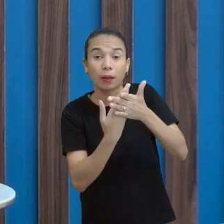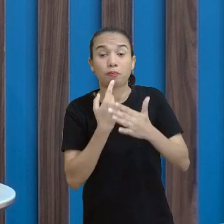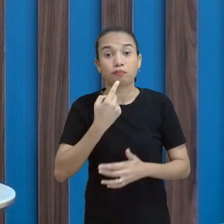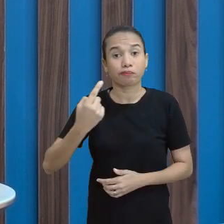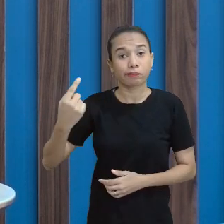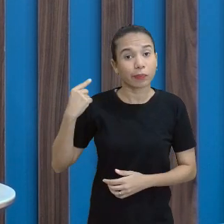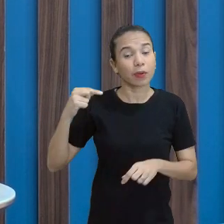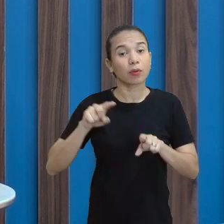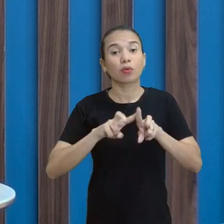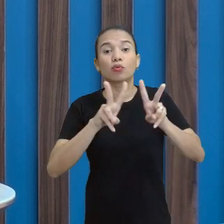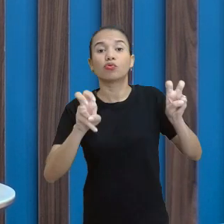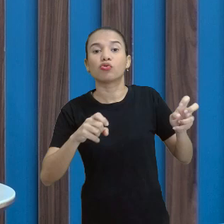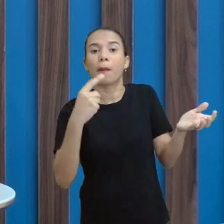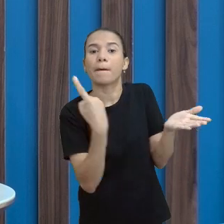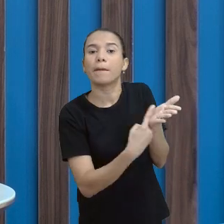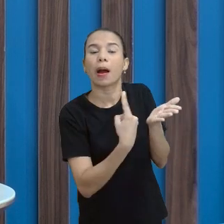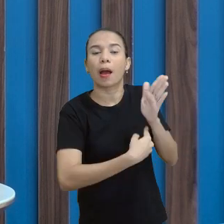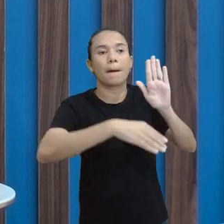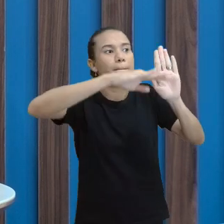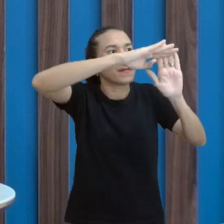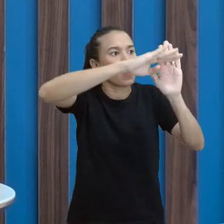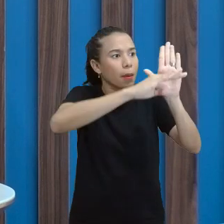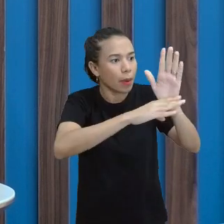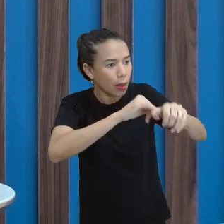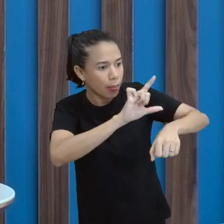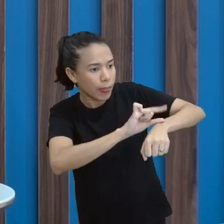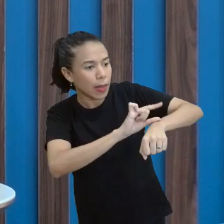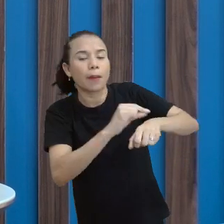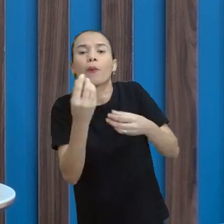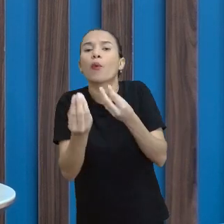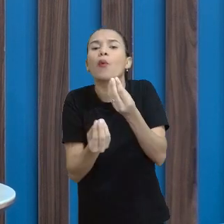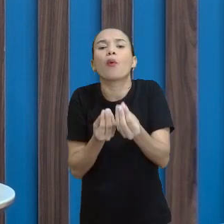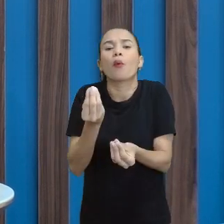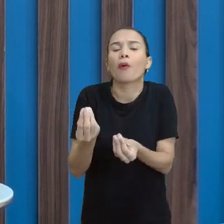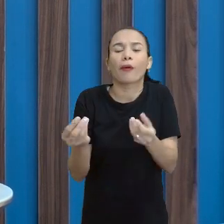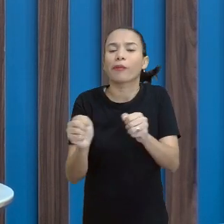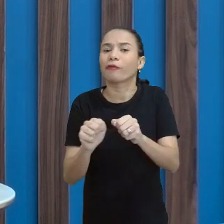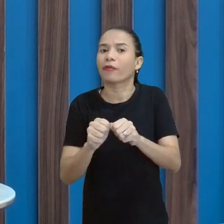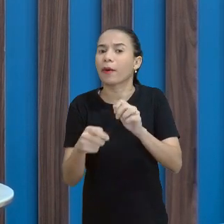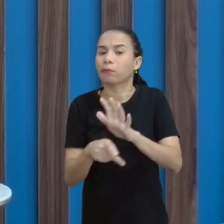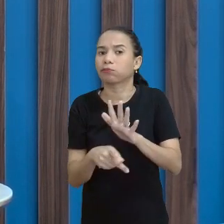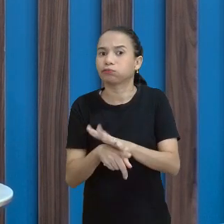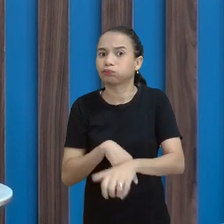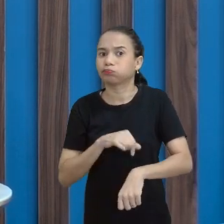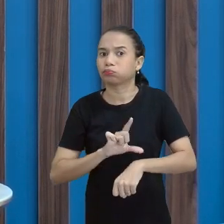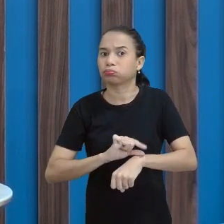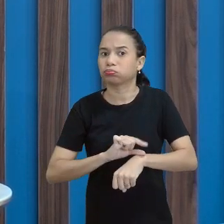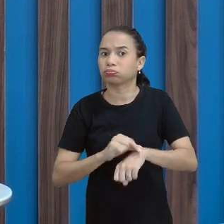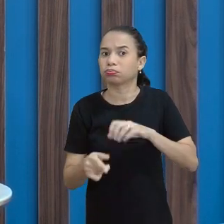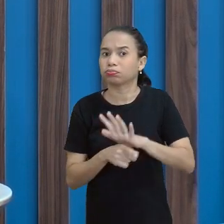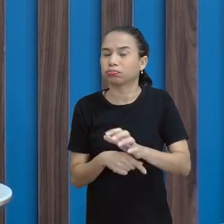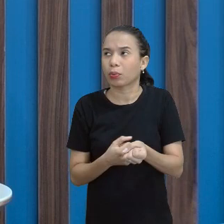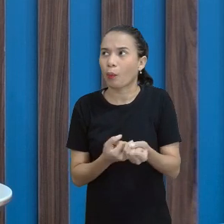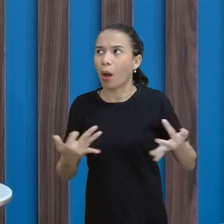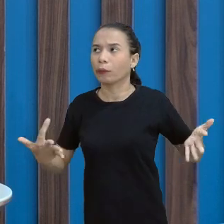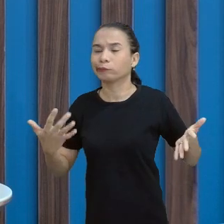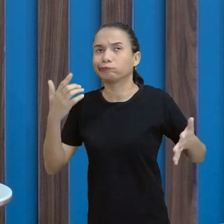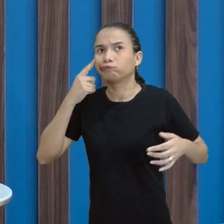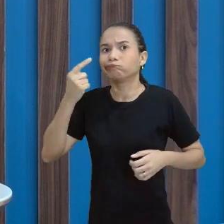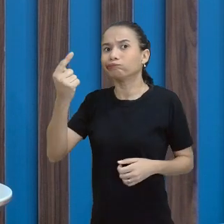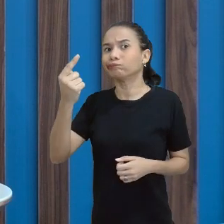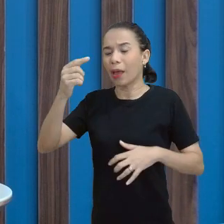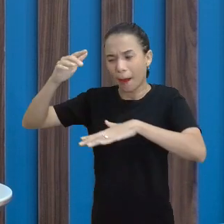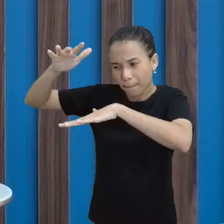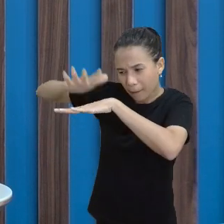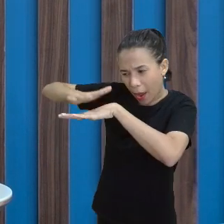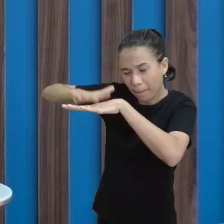respeito de marca, tem a parte do tempo completo que a gente fala sobre isso, De tempo, de medida de comprimento, ou seja, a